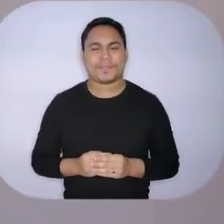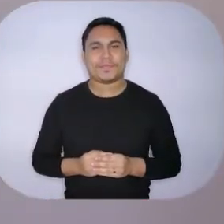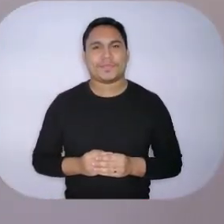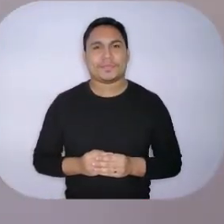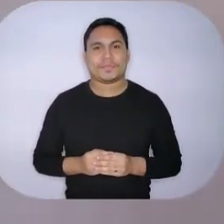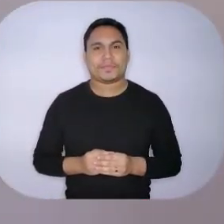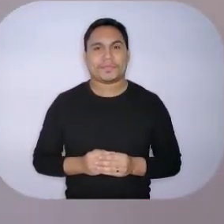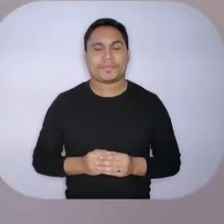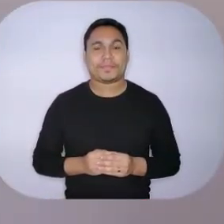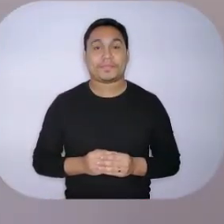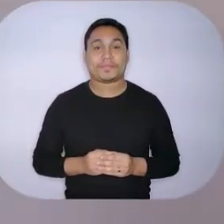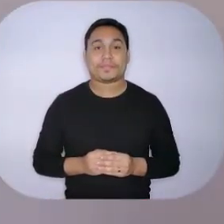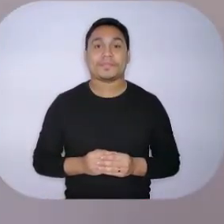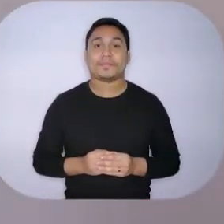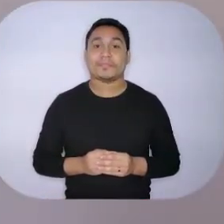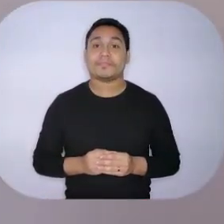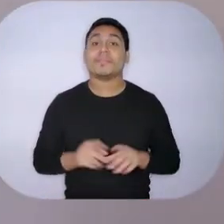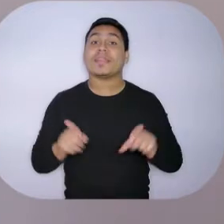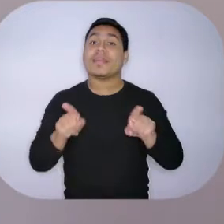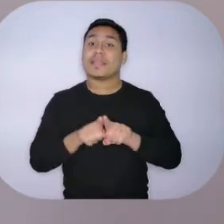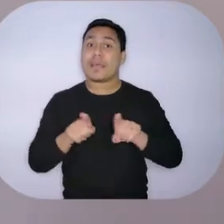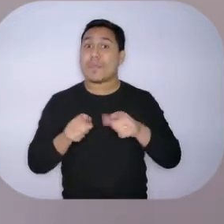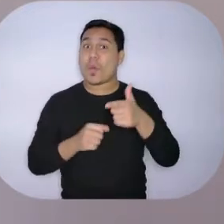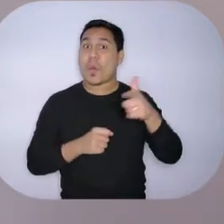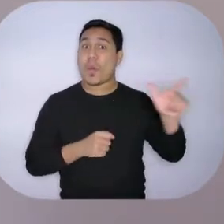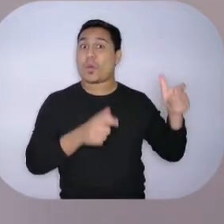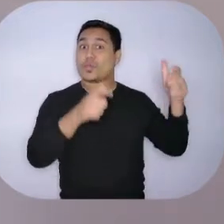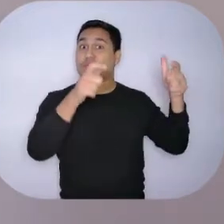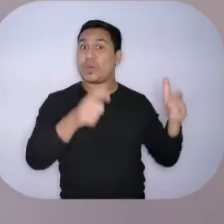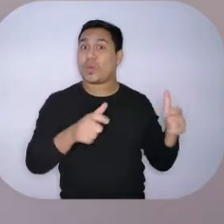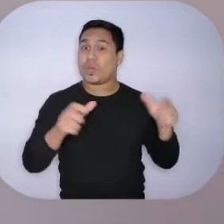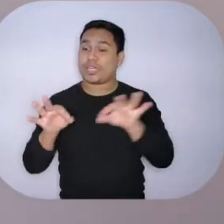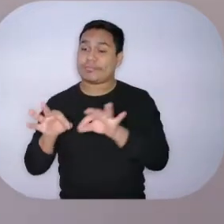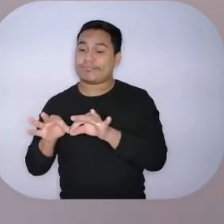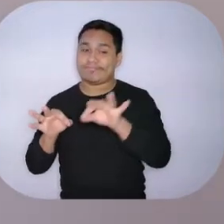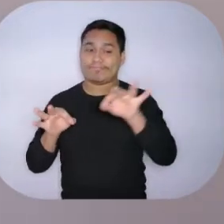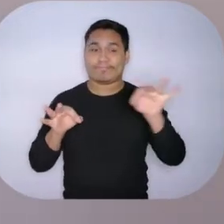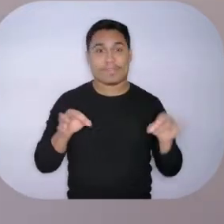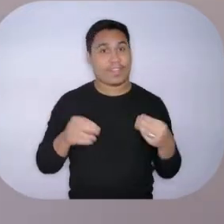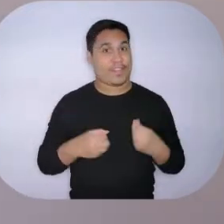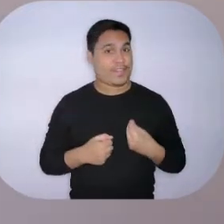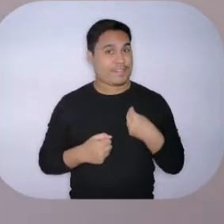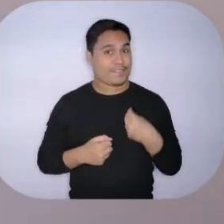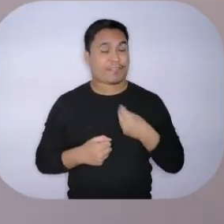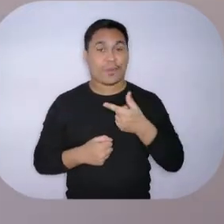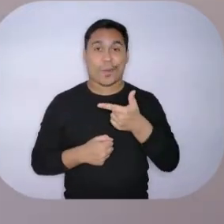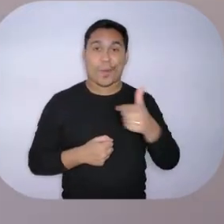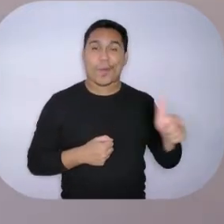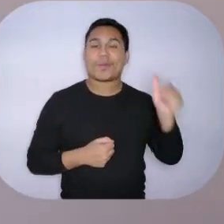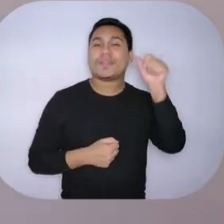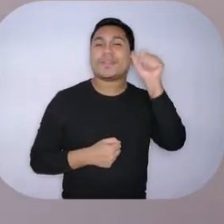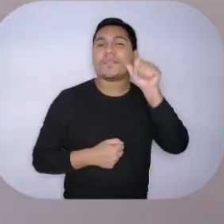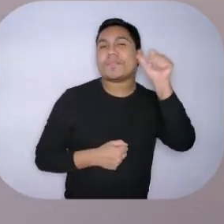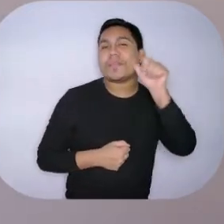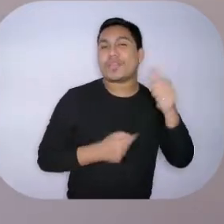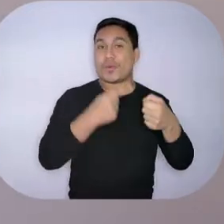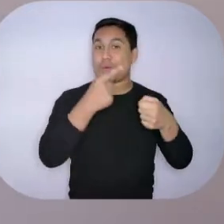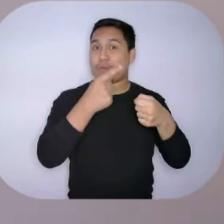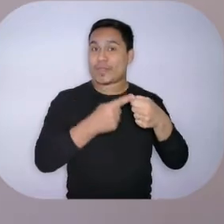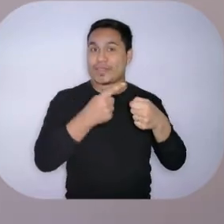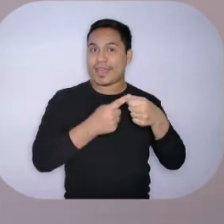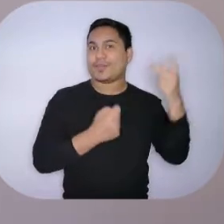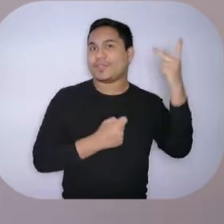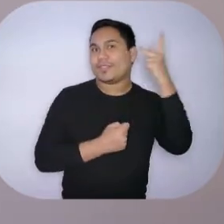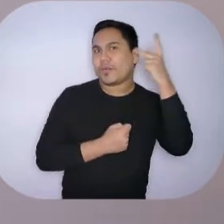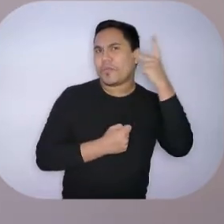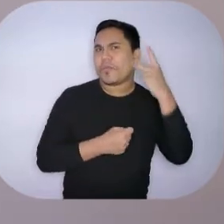Um pouco longe dali, mas não muito, vivia uma outra menina, no interior de São Paulo,